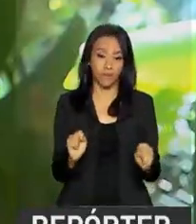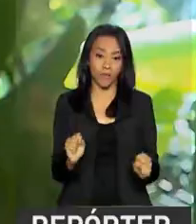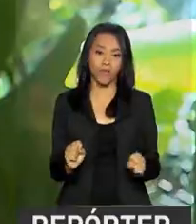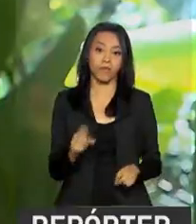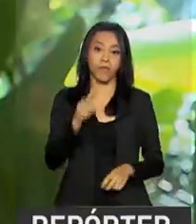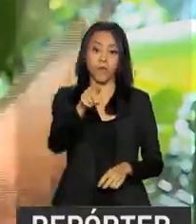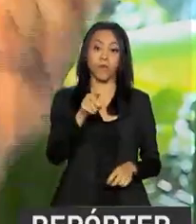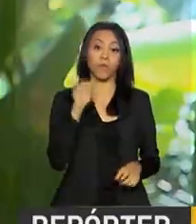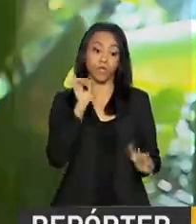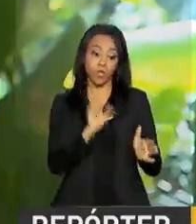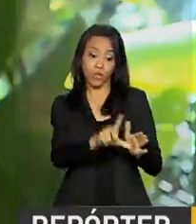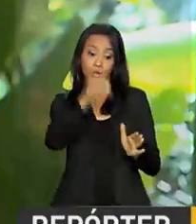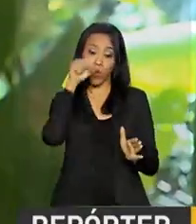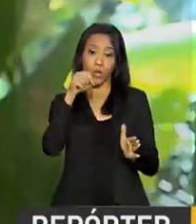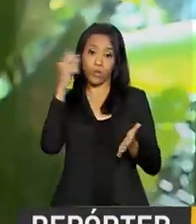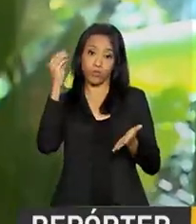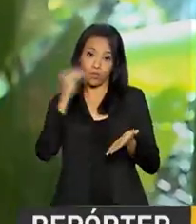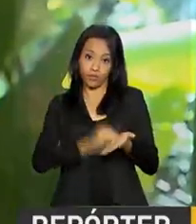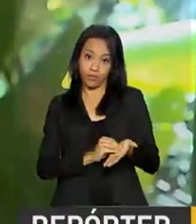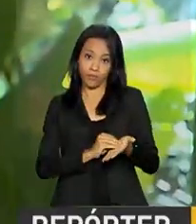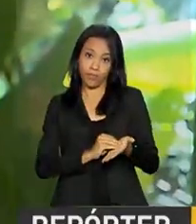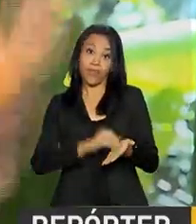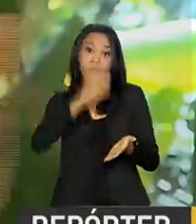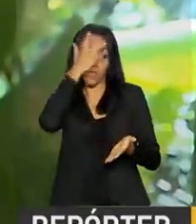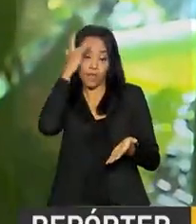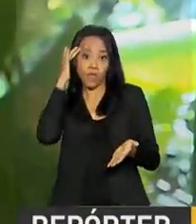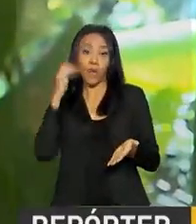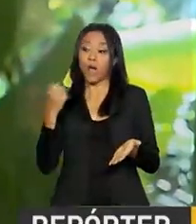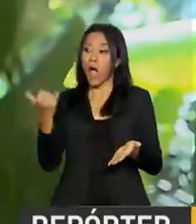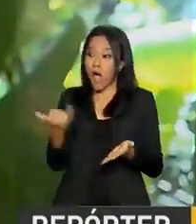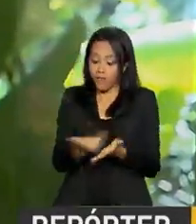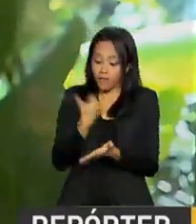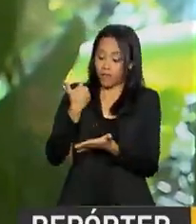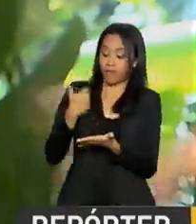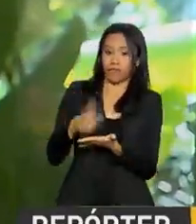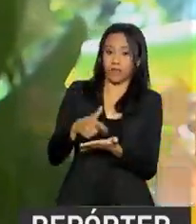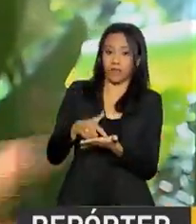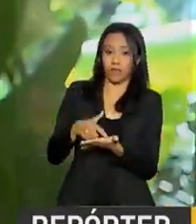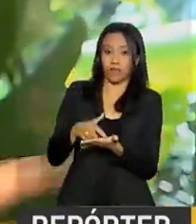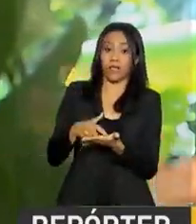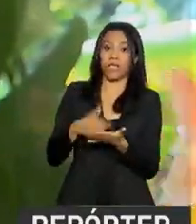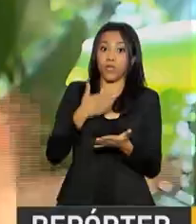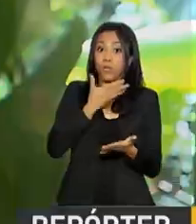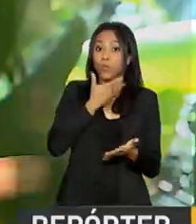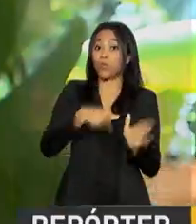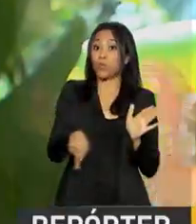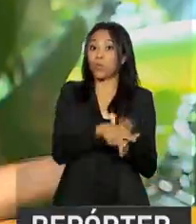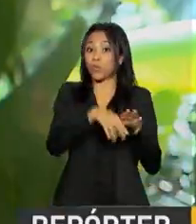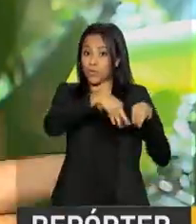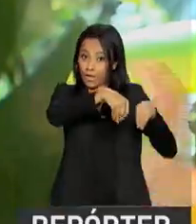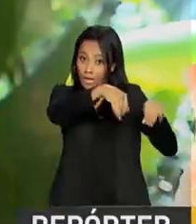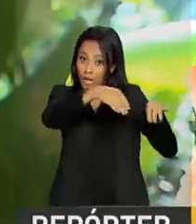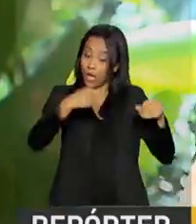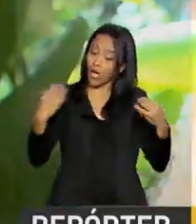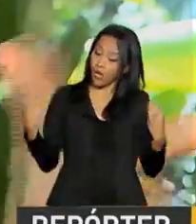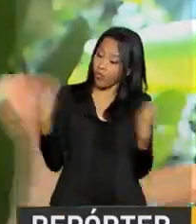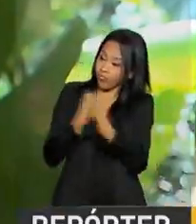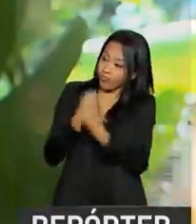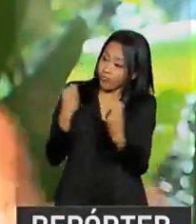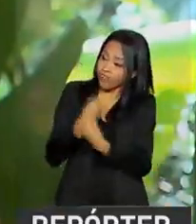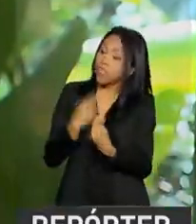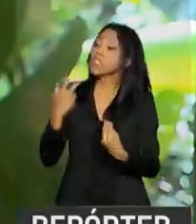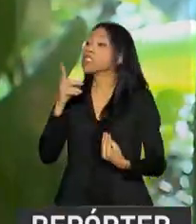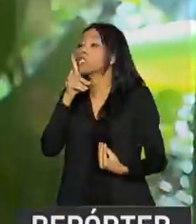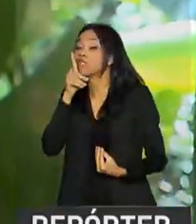seleciona nascente o produtor proprietário daquela nascente recebe uma mensagem e eles entram numa conversa privada que